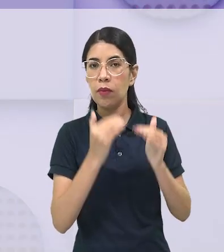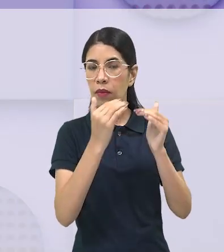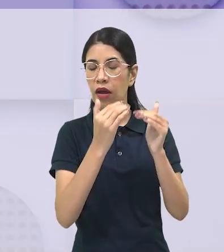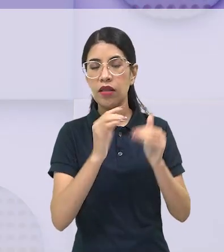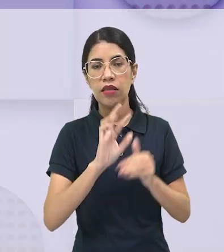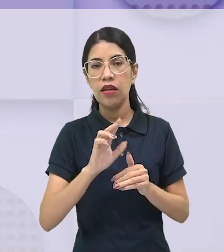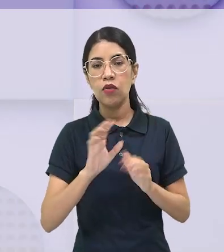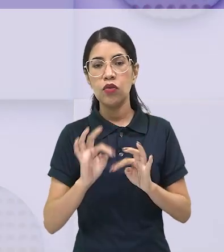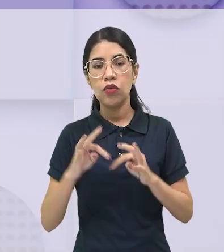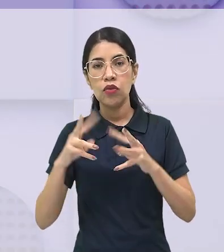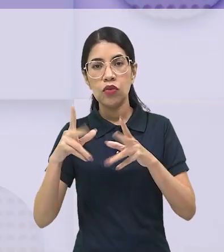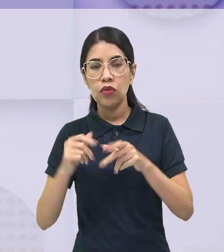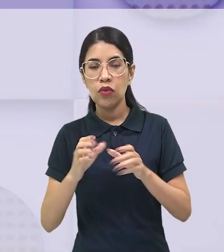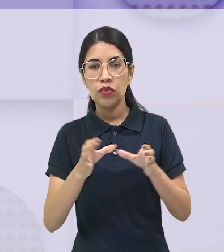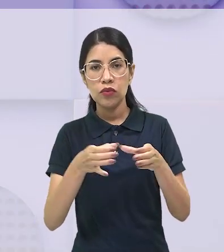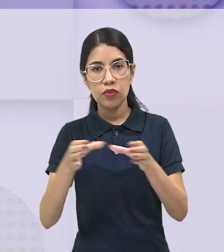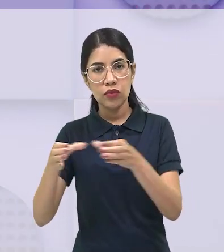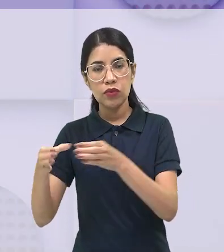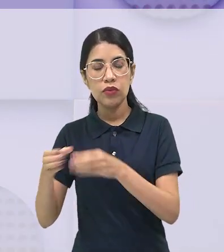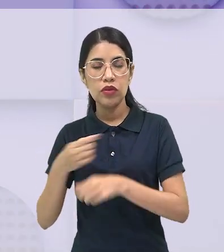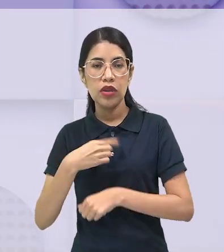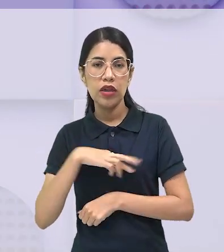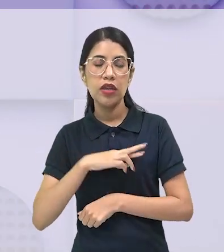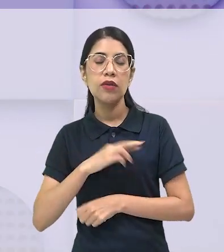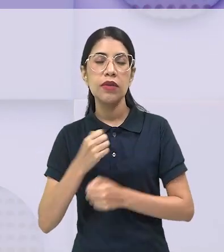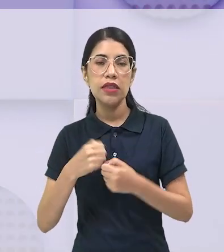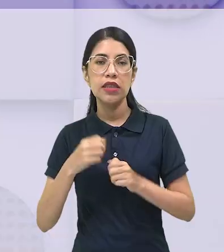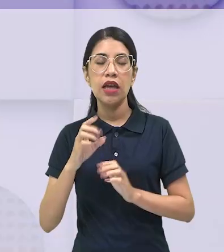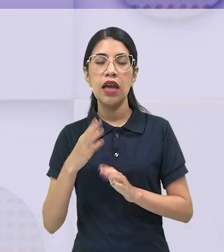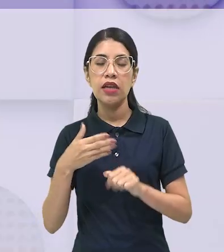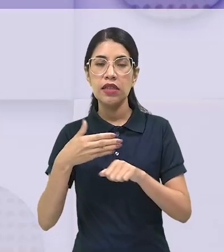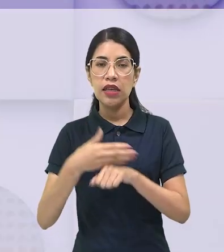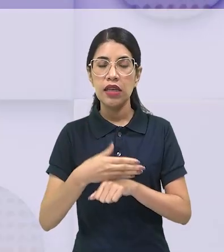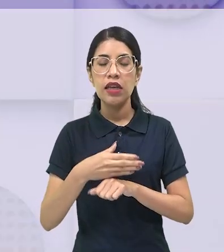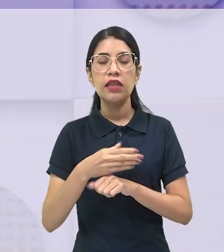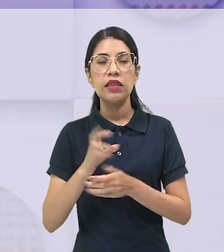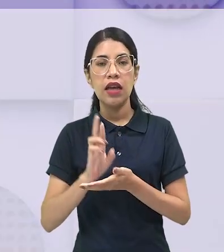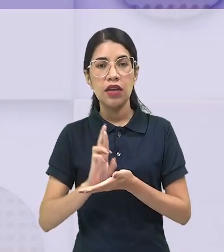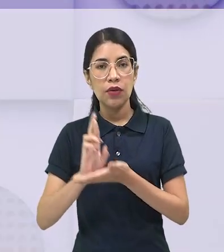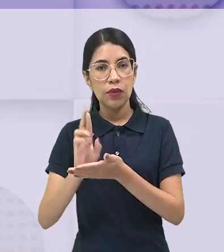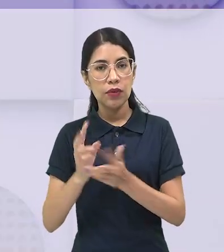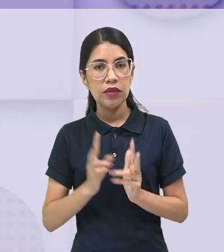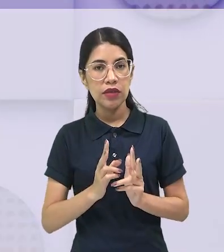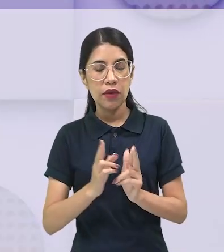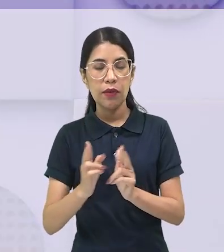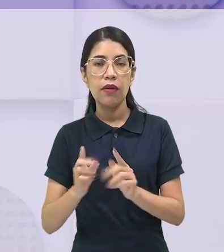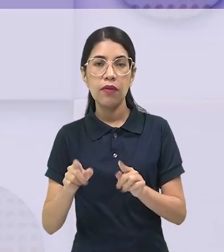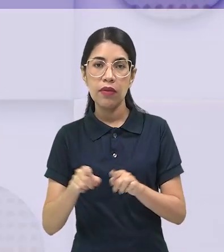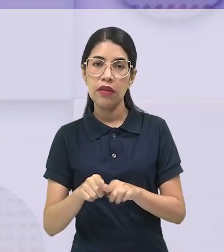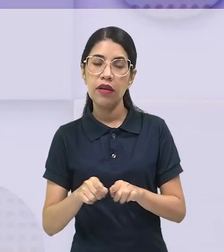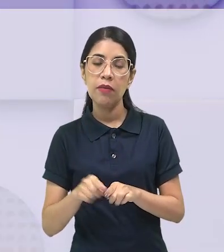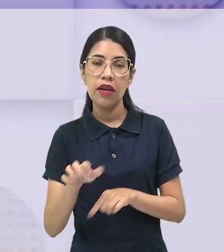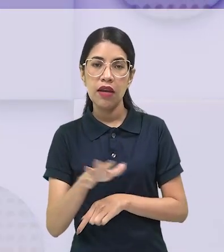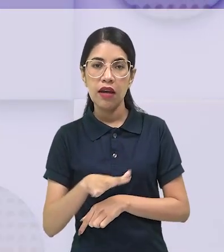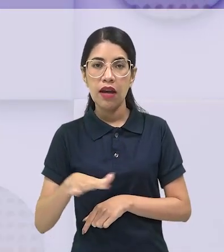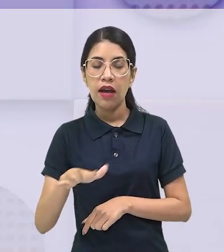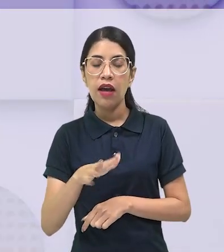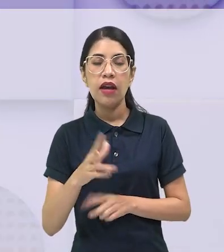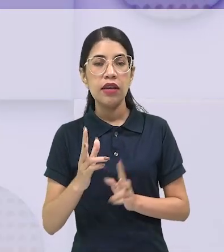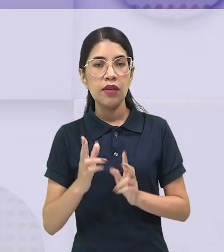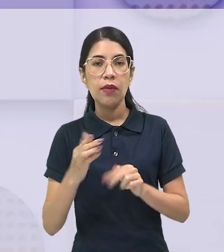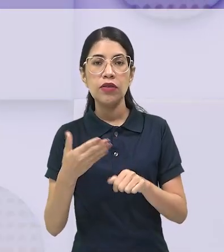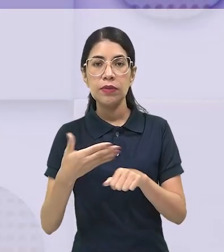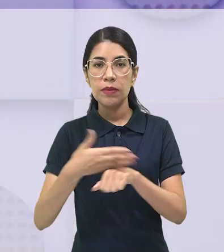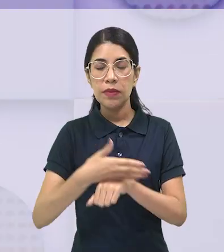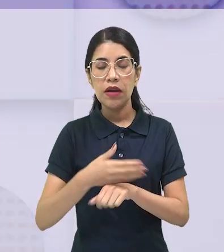mas todas elas têm o mesmo direito, têm que ter acesso aos mesmos recursos, podem ter acesso a espaços igualmente